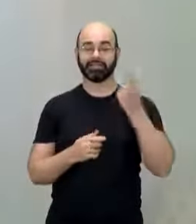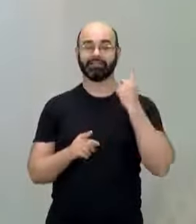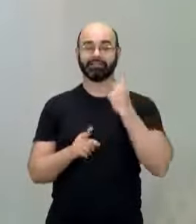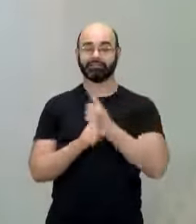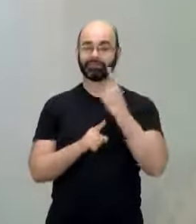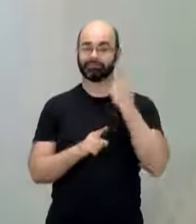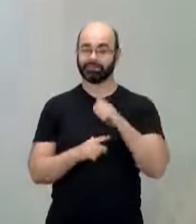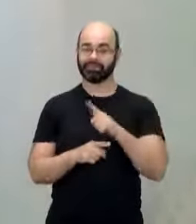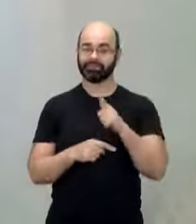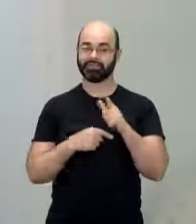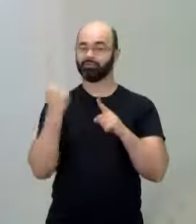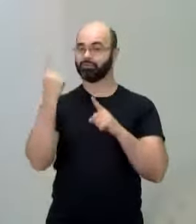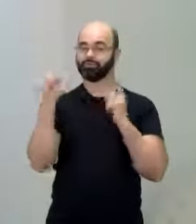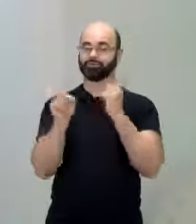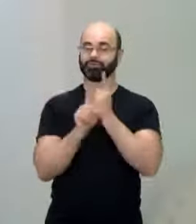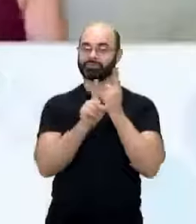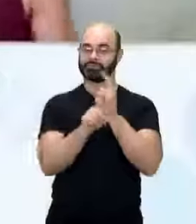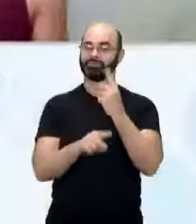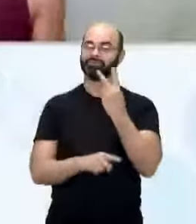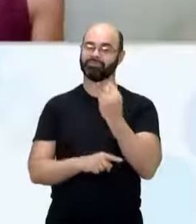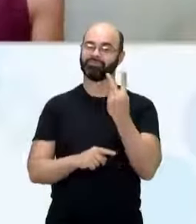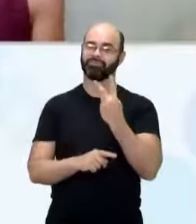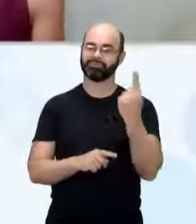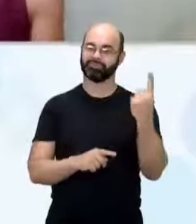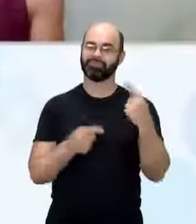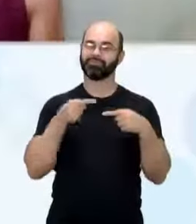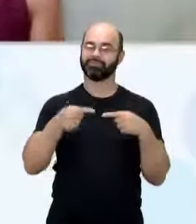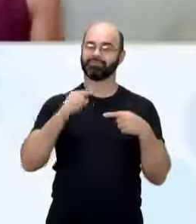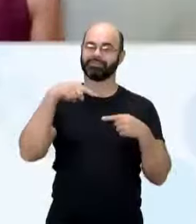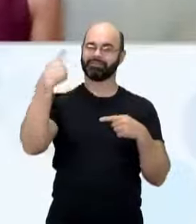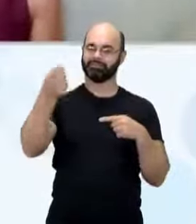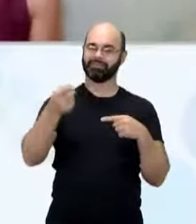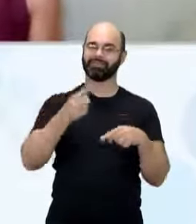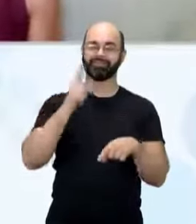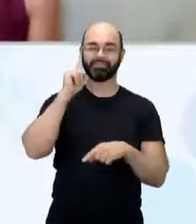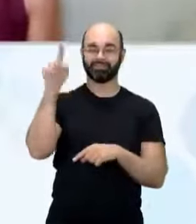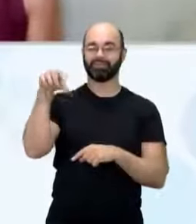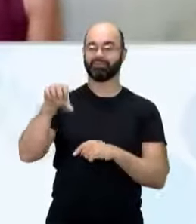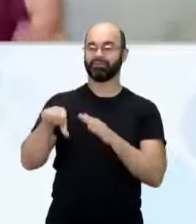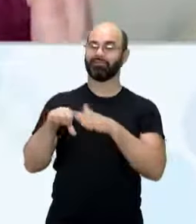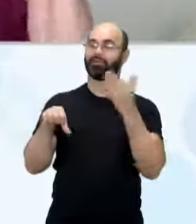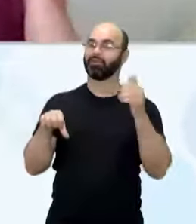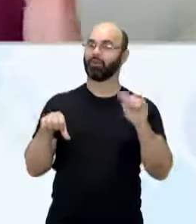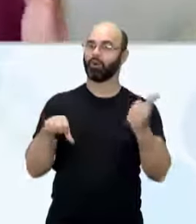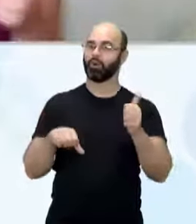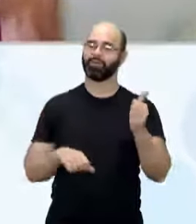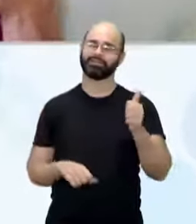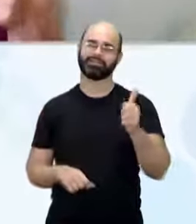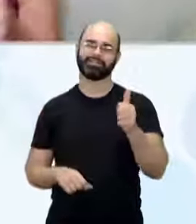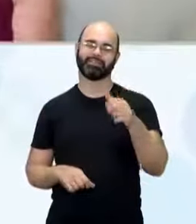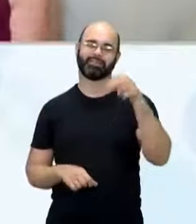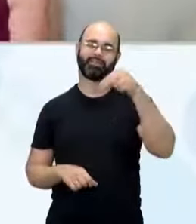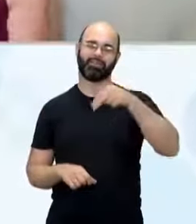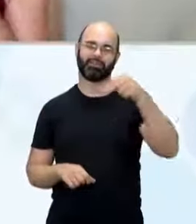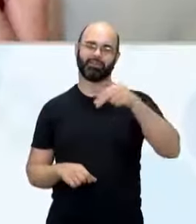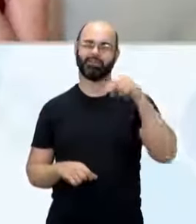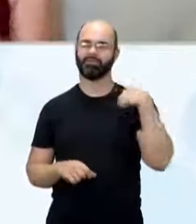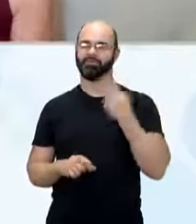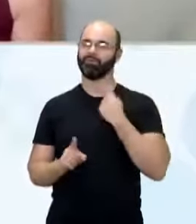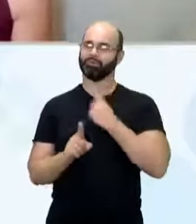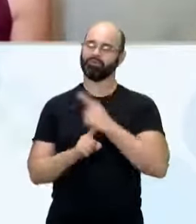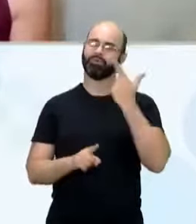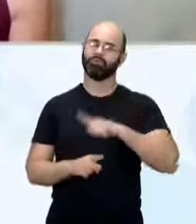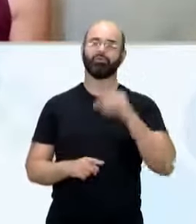os nossos últimos encontros de 2021 acontecem na semana que vem, de 9 a 11 de novembro. Então, que a gente possa se encontrar de